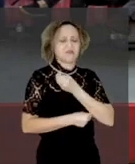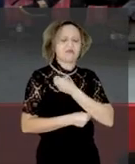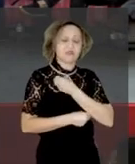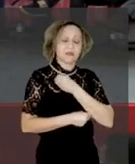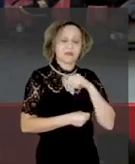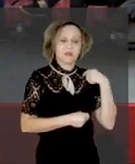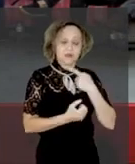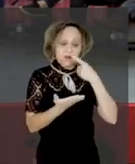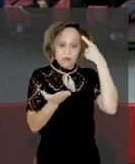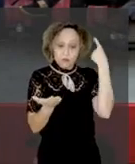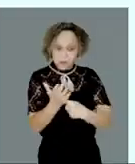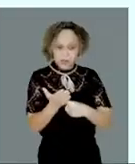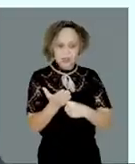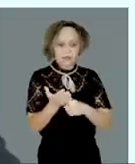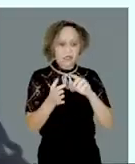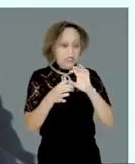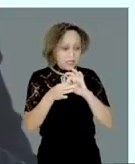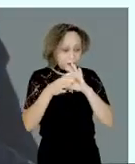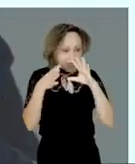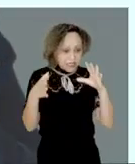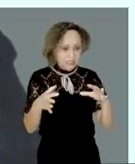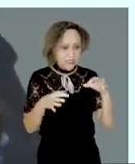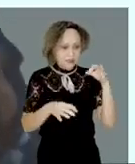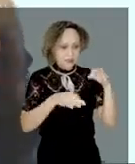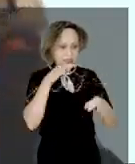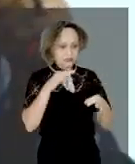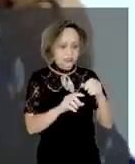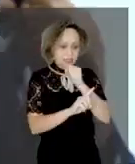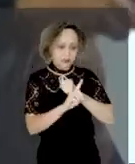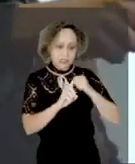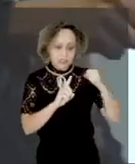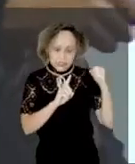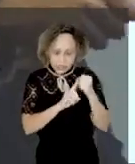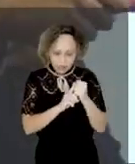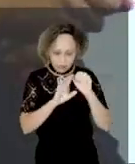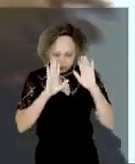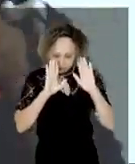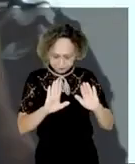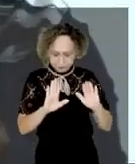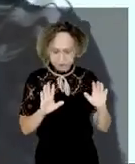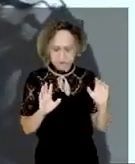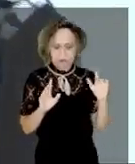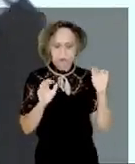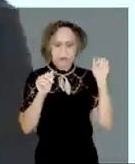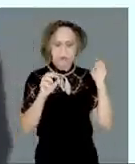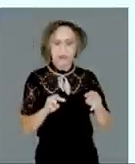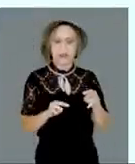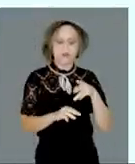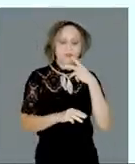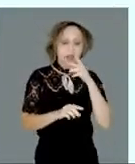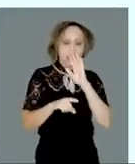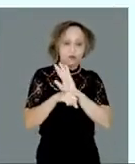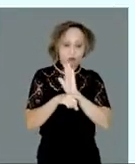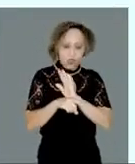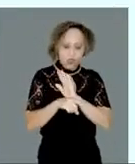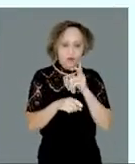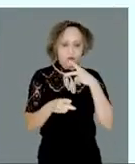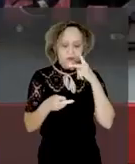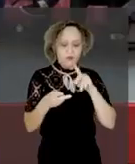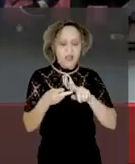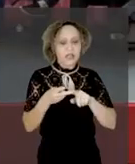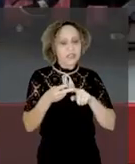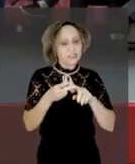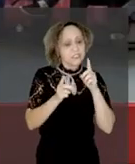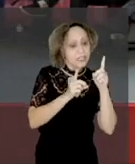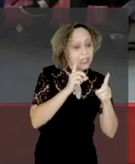amor. O bolsonarismo se alimenta da vingança. Jesus ensinou o perdão.